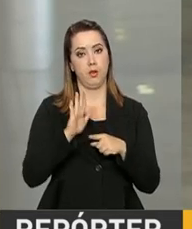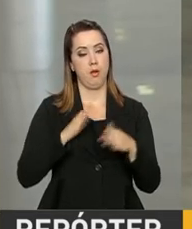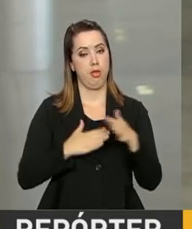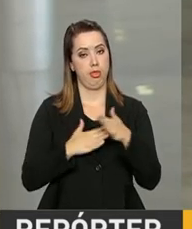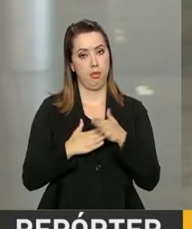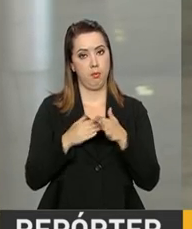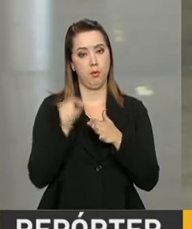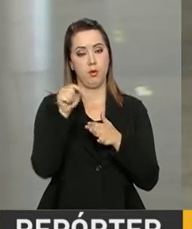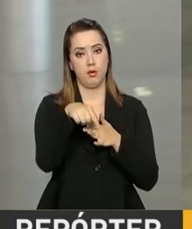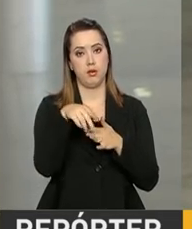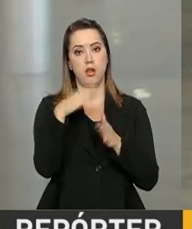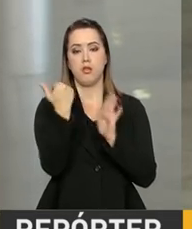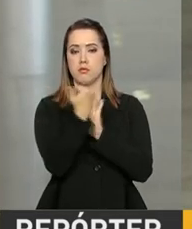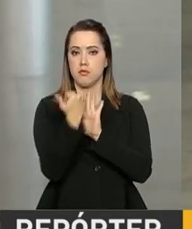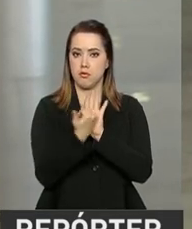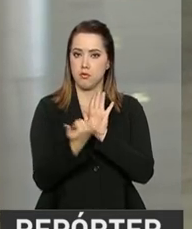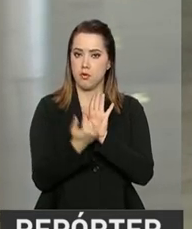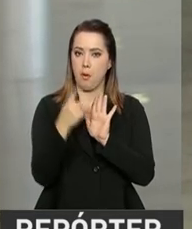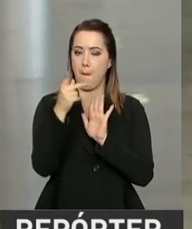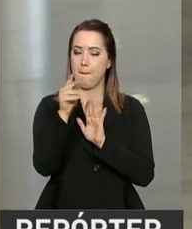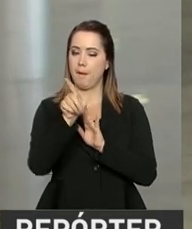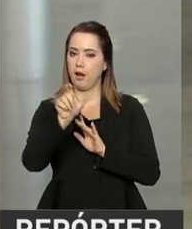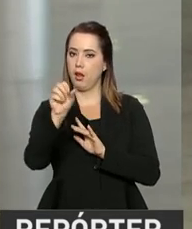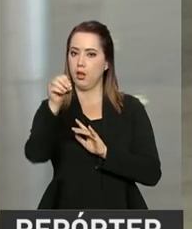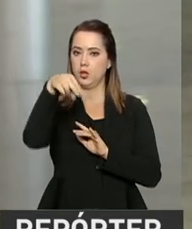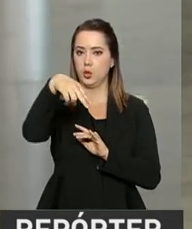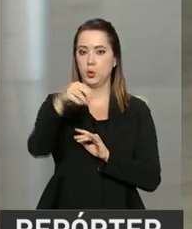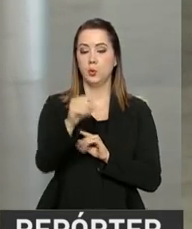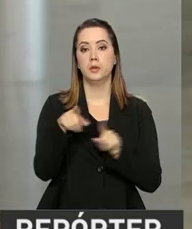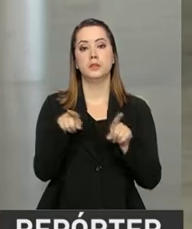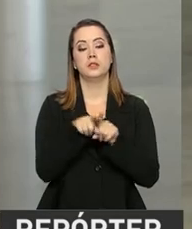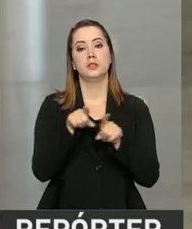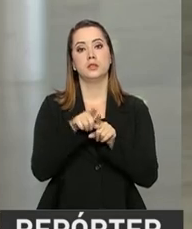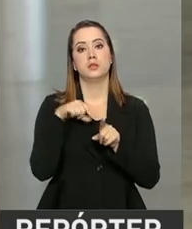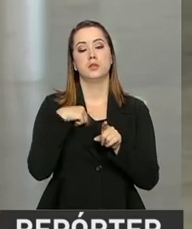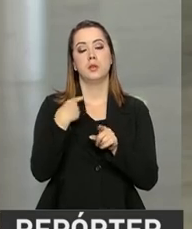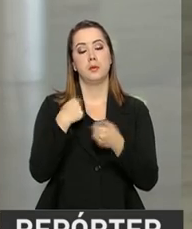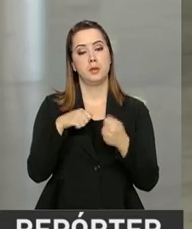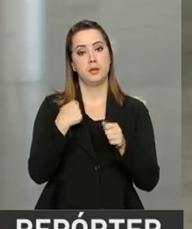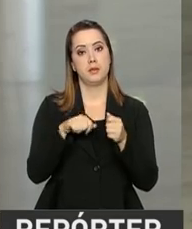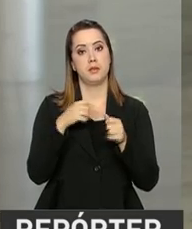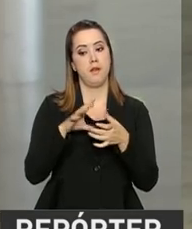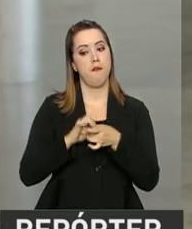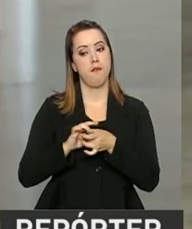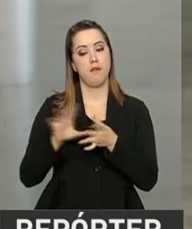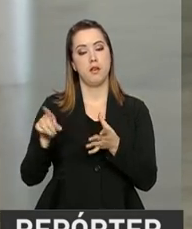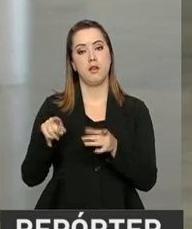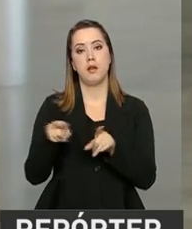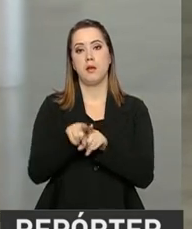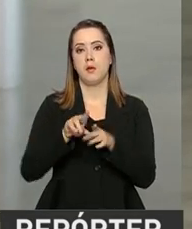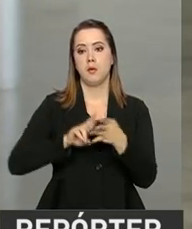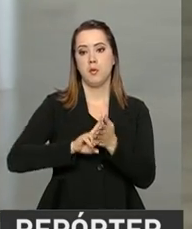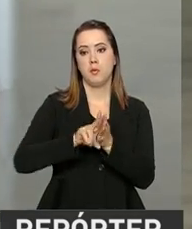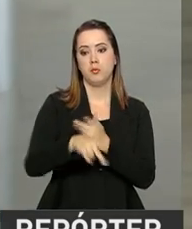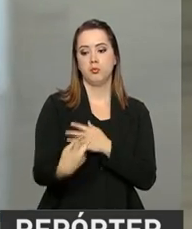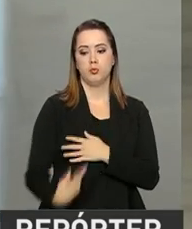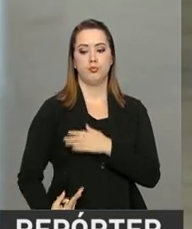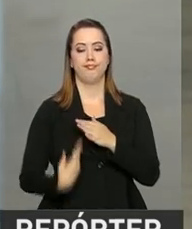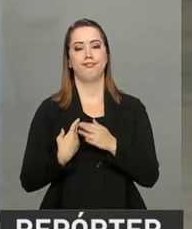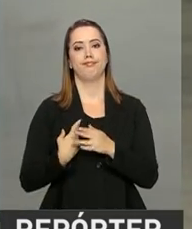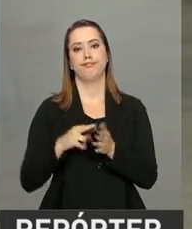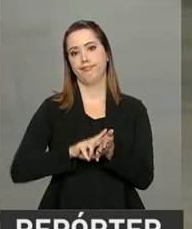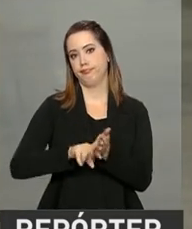relacionadas à recusa das operadoras em liberar um procedimento previsto em contrato ou a demora em fazer essa